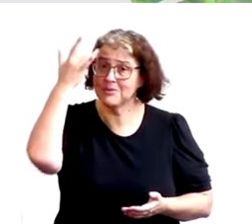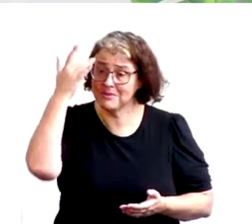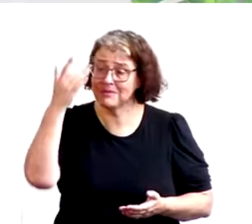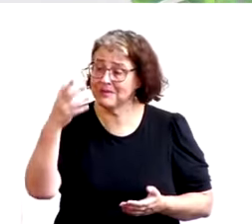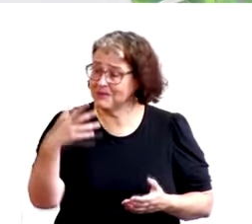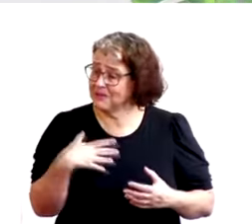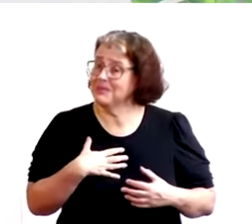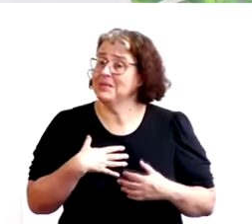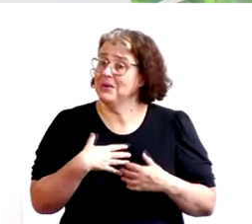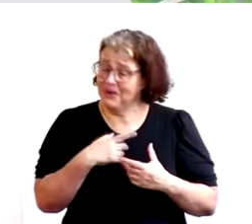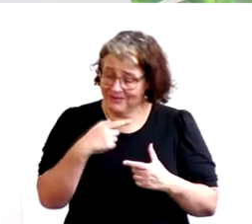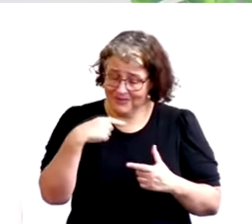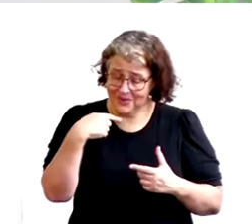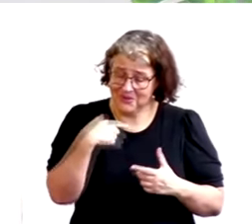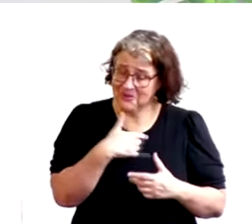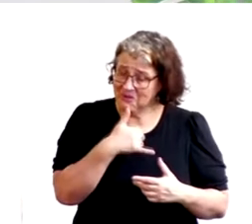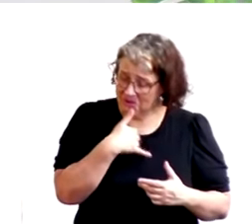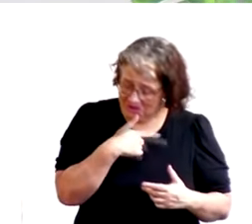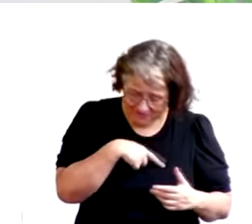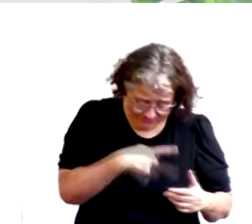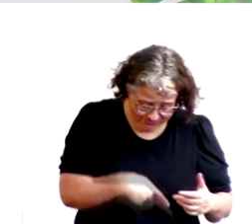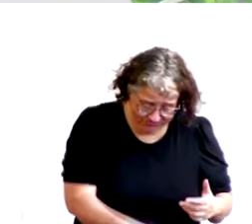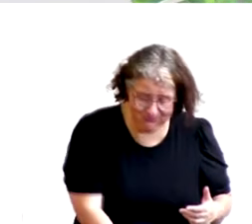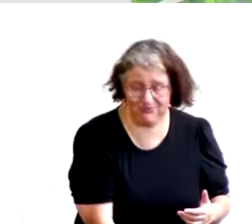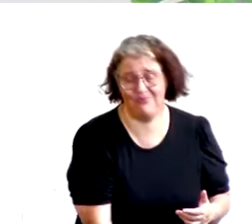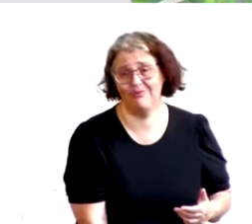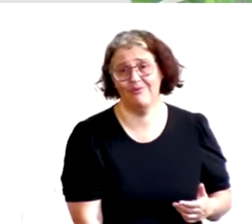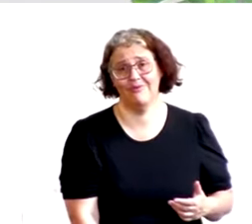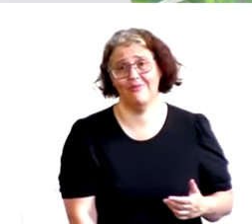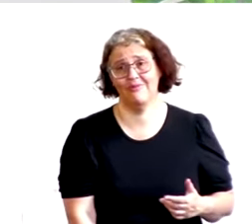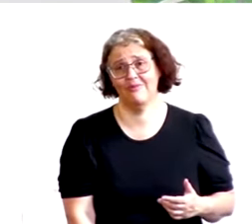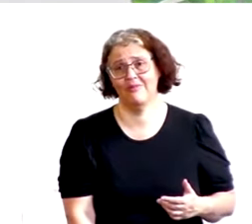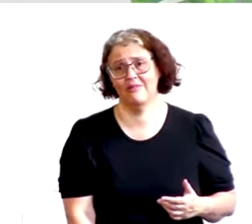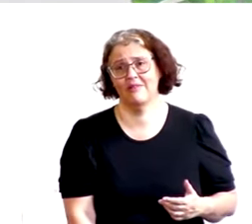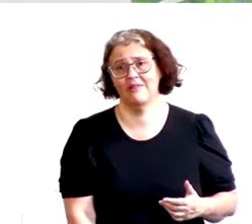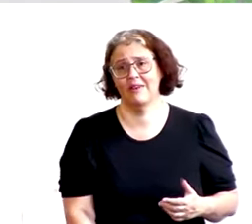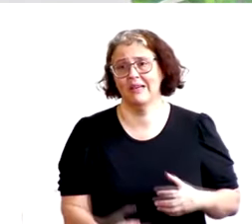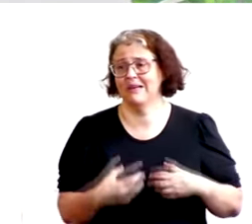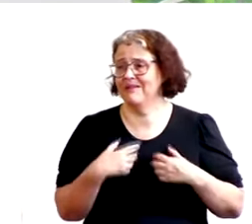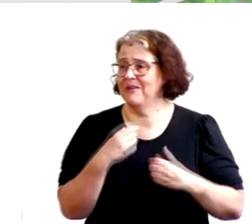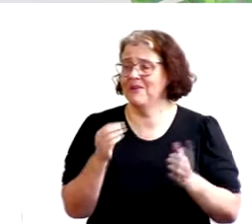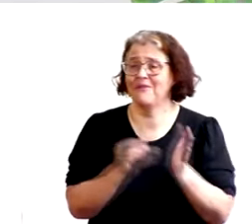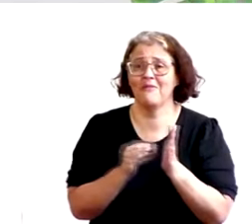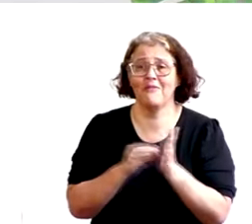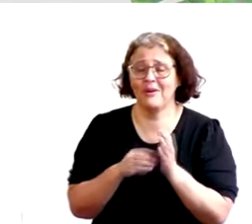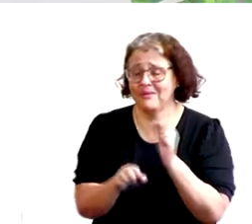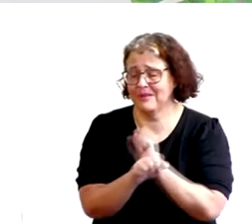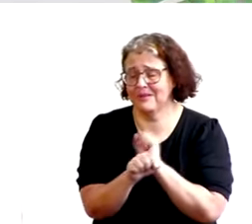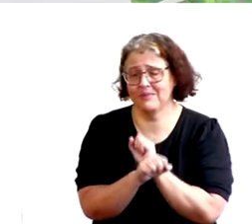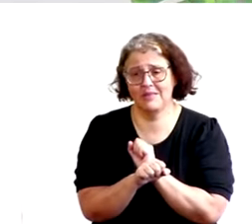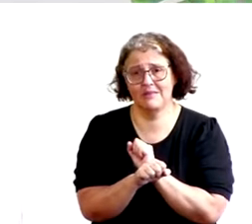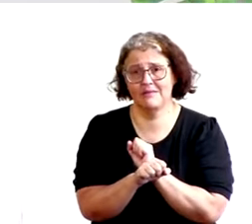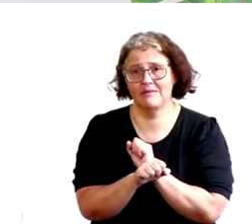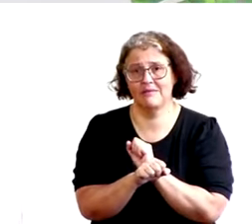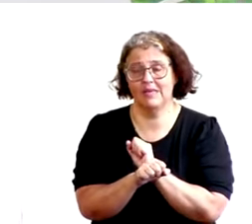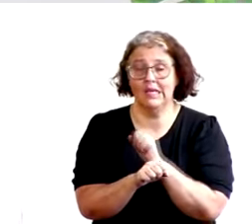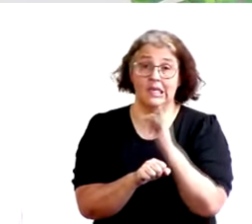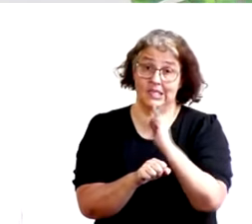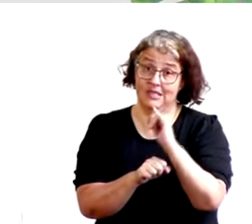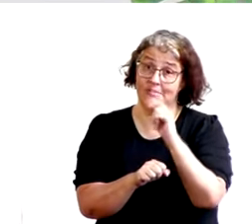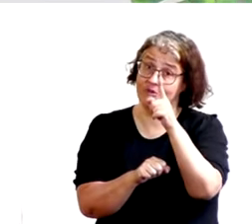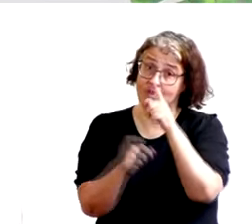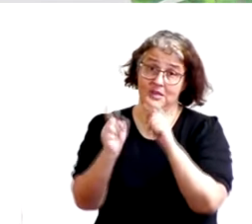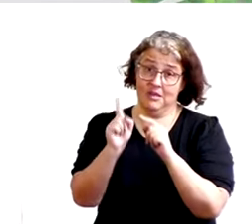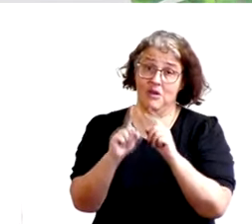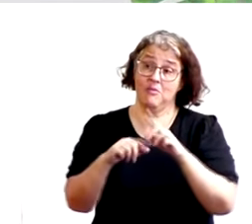pessoa que hoje conhece se não é você Você conhece alguém do seu círculo